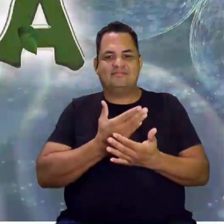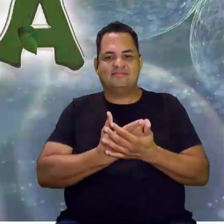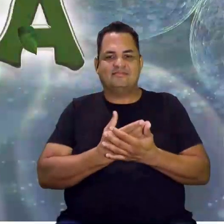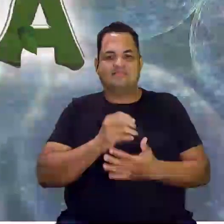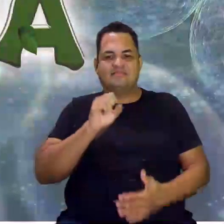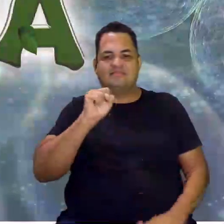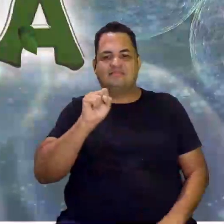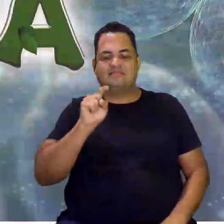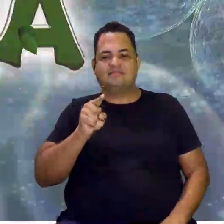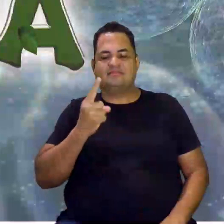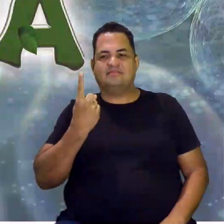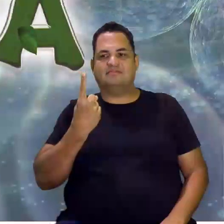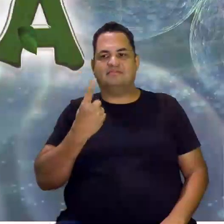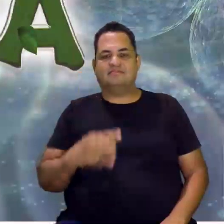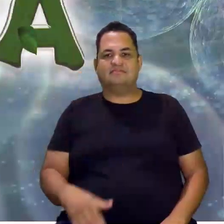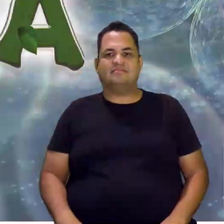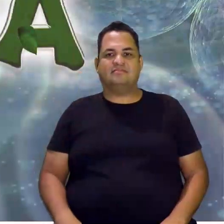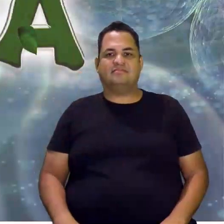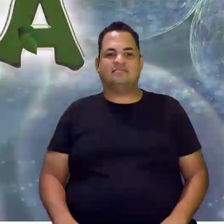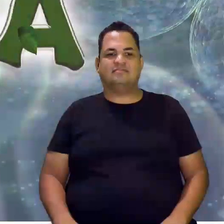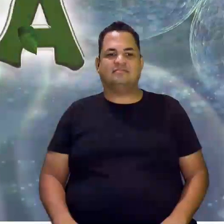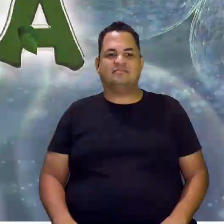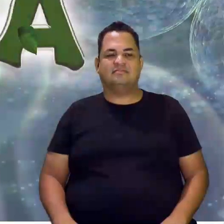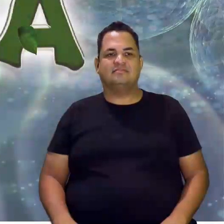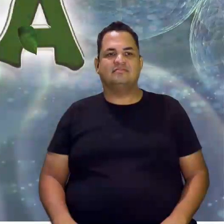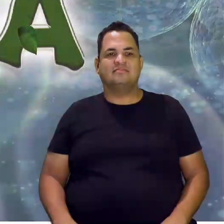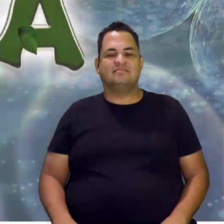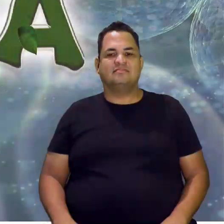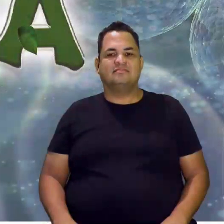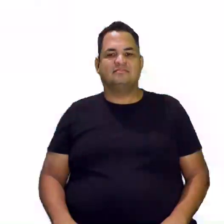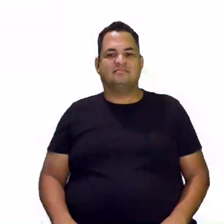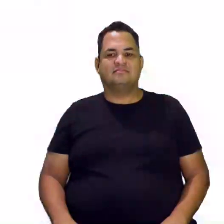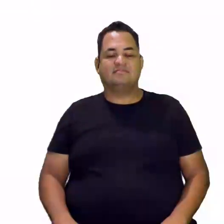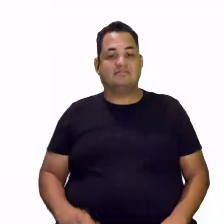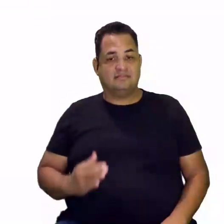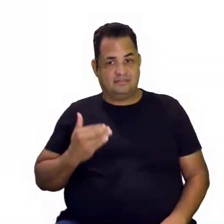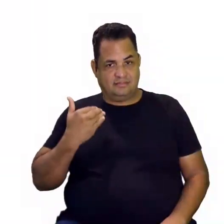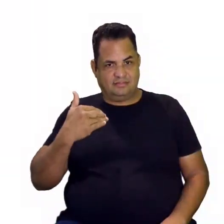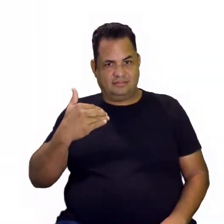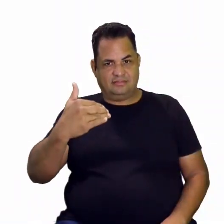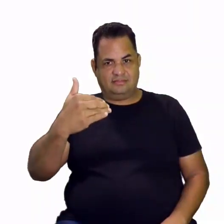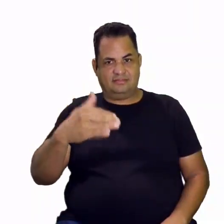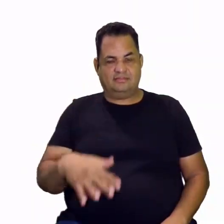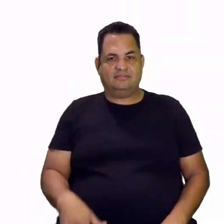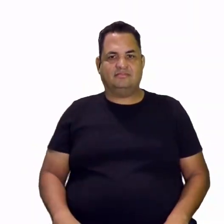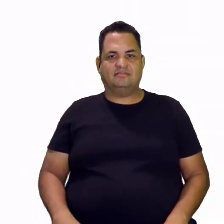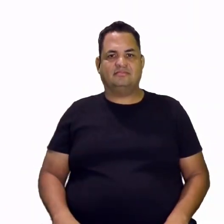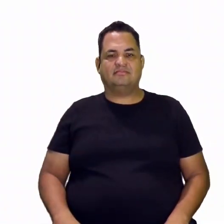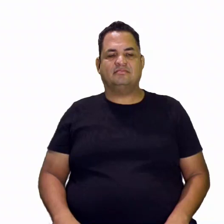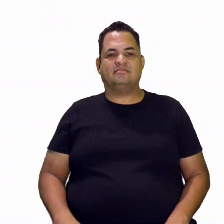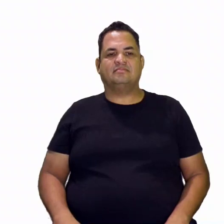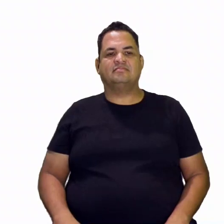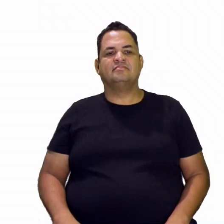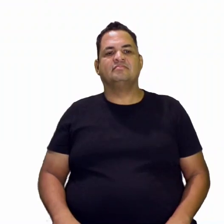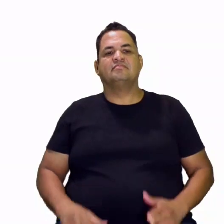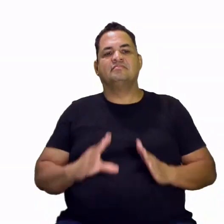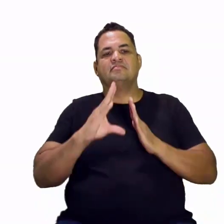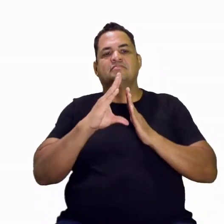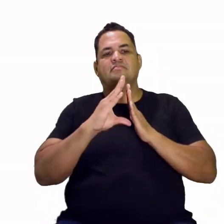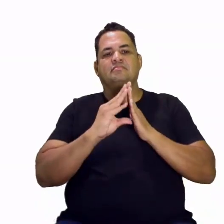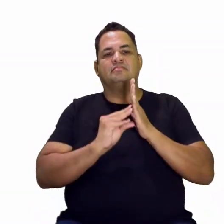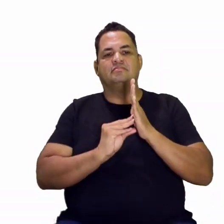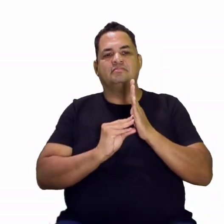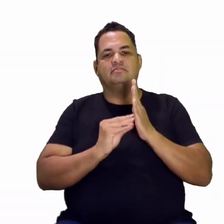aulas 8.1, galera. Muito bem, estamos caminhando. O nosso conteúdo da aula é